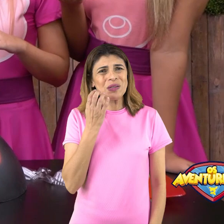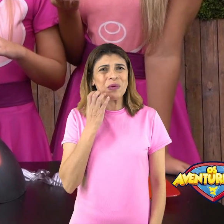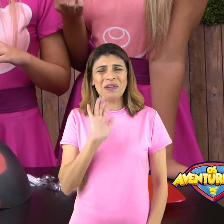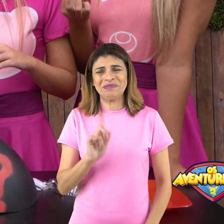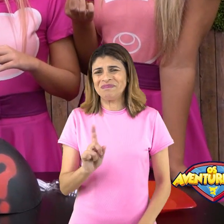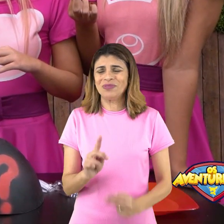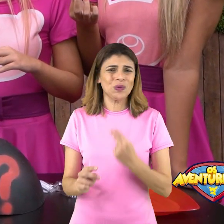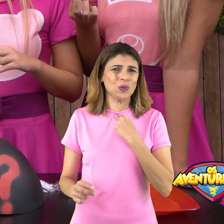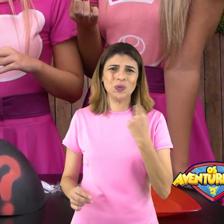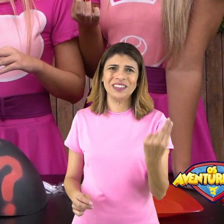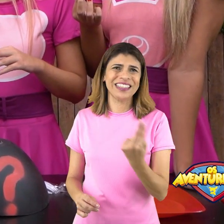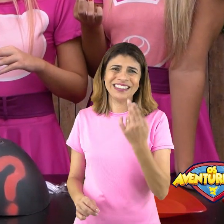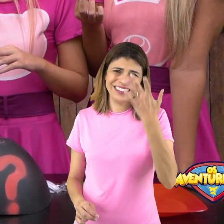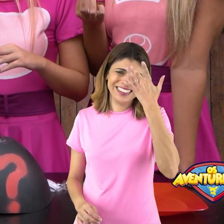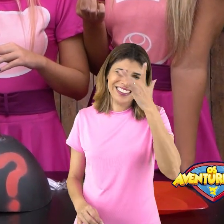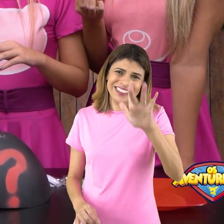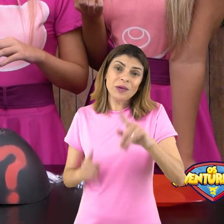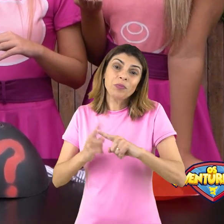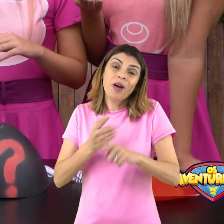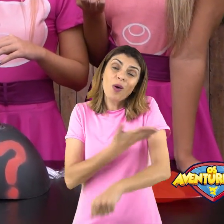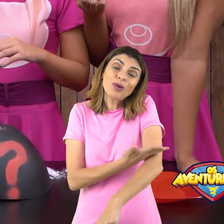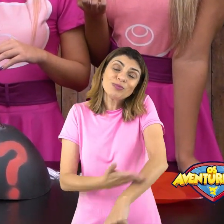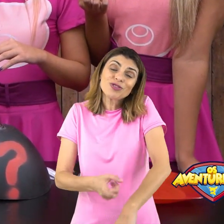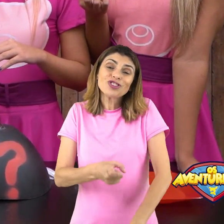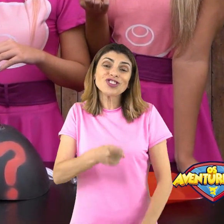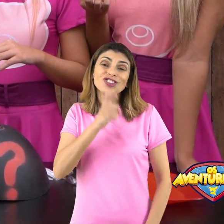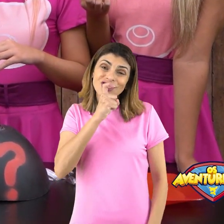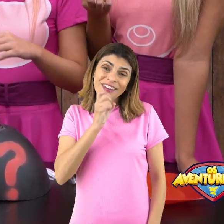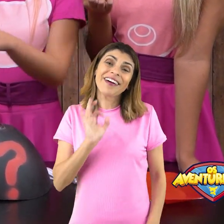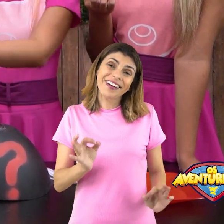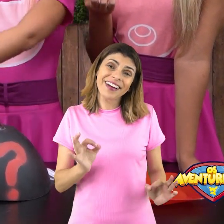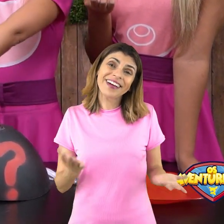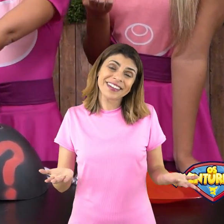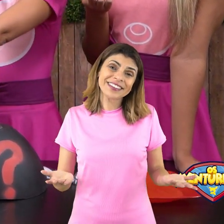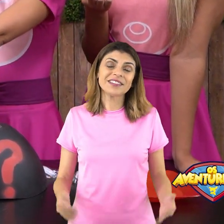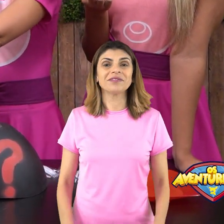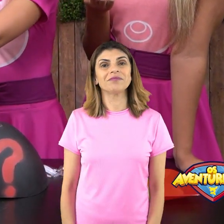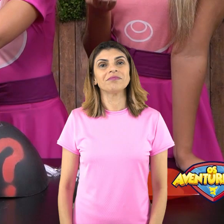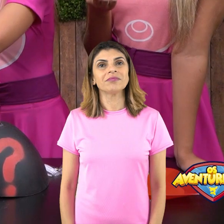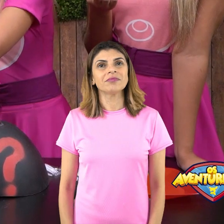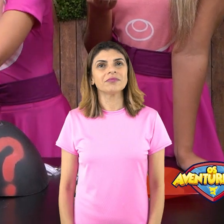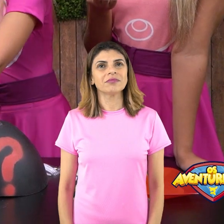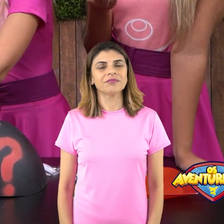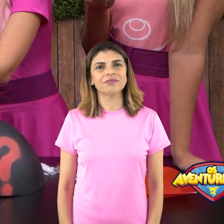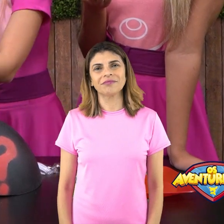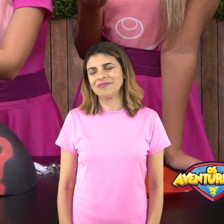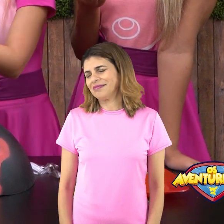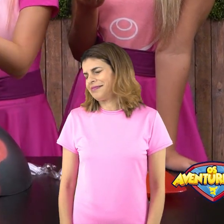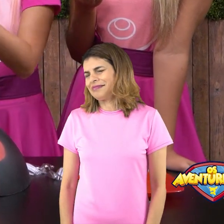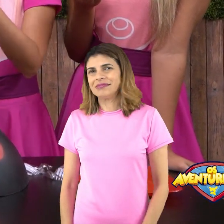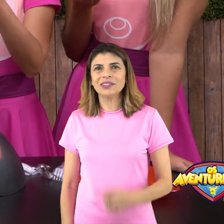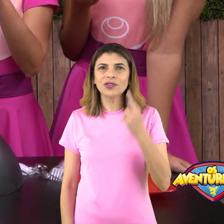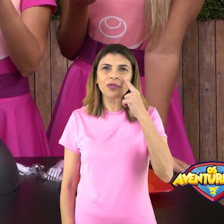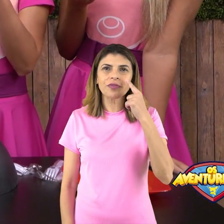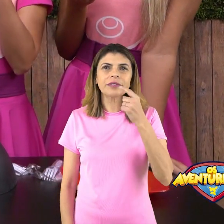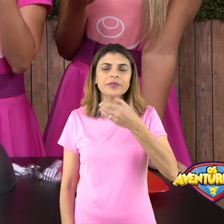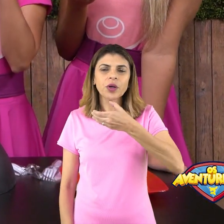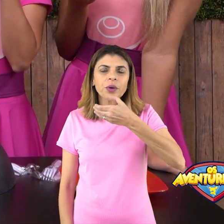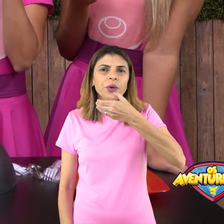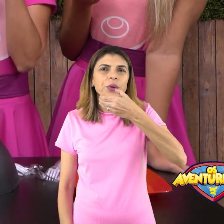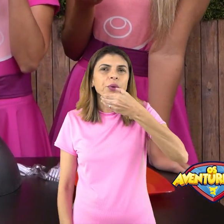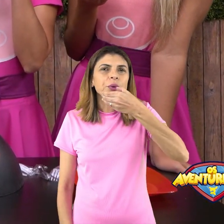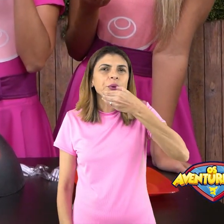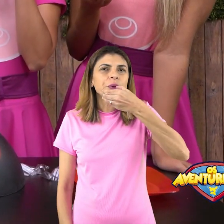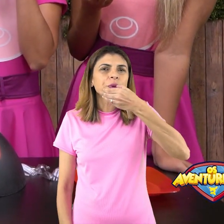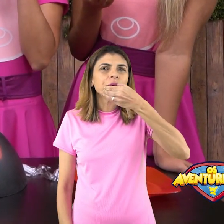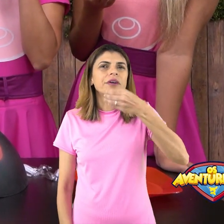Nossa, não. Não sei, porque a gente tá acostumado a tomar gelado, acho que é por isso. Deixa eu provar. Ai, Paty. Boa sorte, boa sorte. Eu vou provar